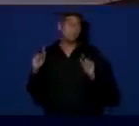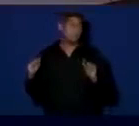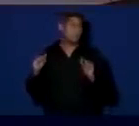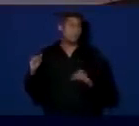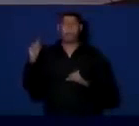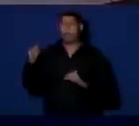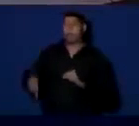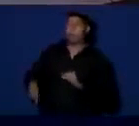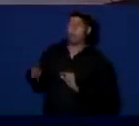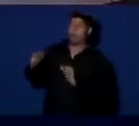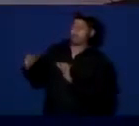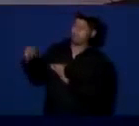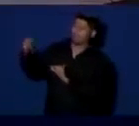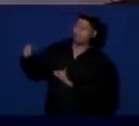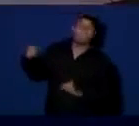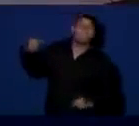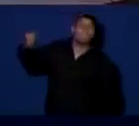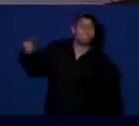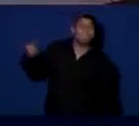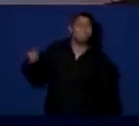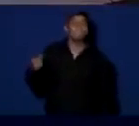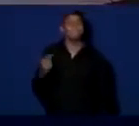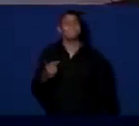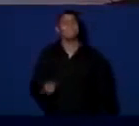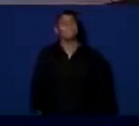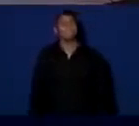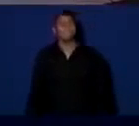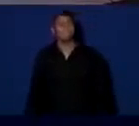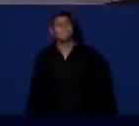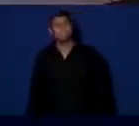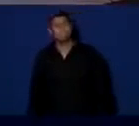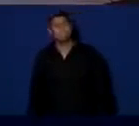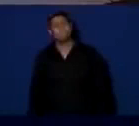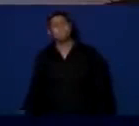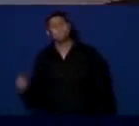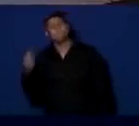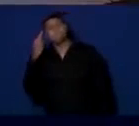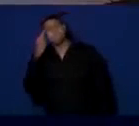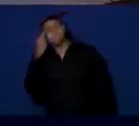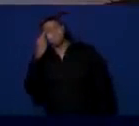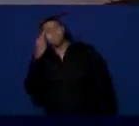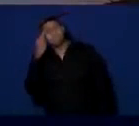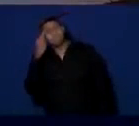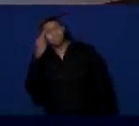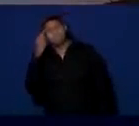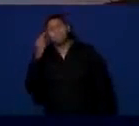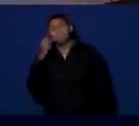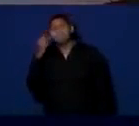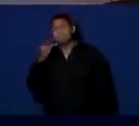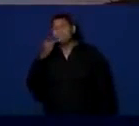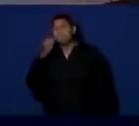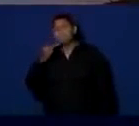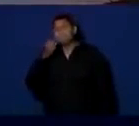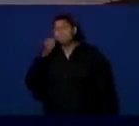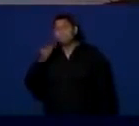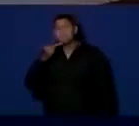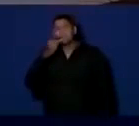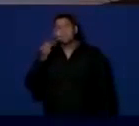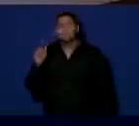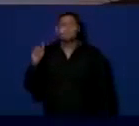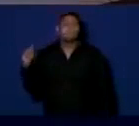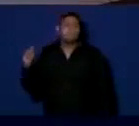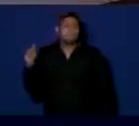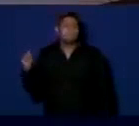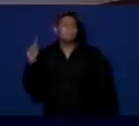como isso é uma, depois uma, vão pôr pensamentos que eu falei aqui publicamente, eu não